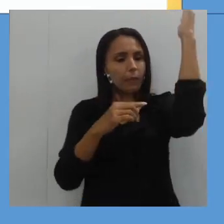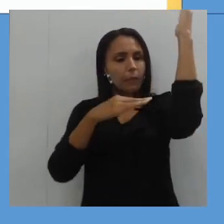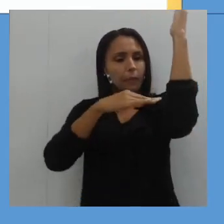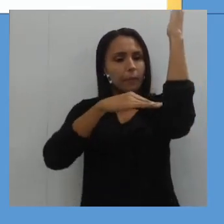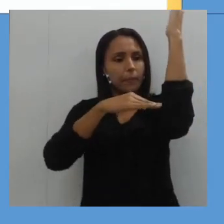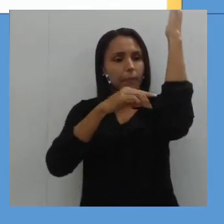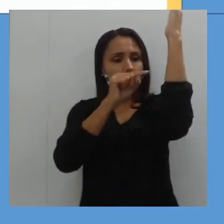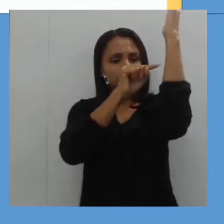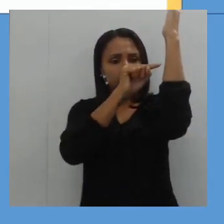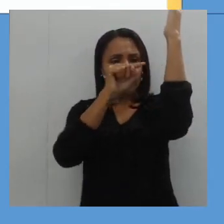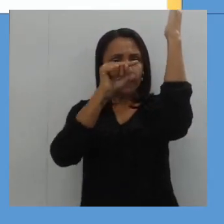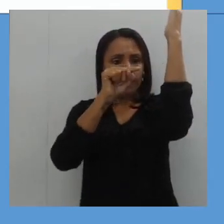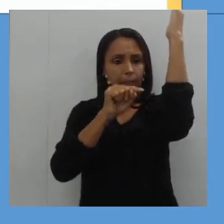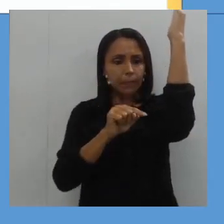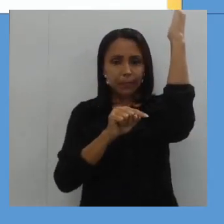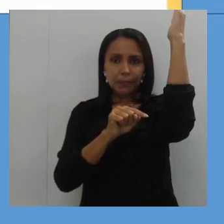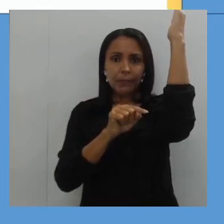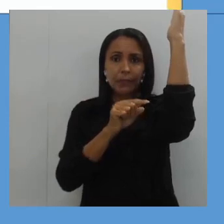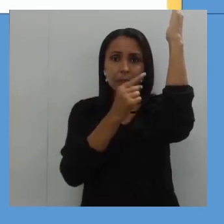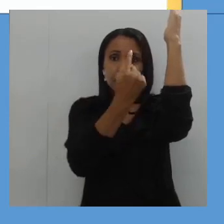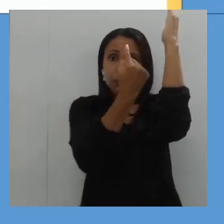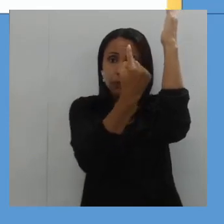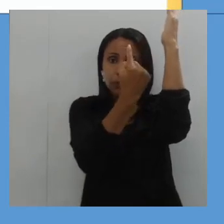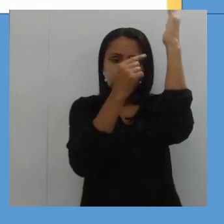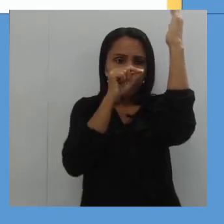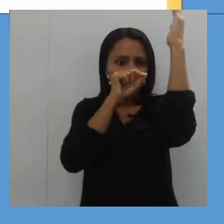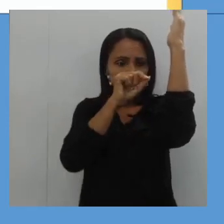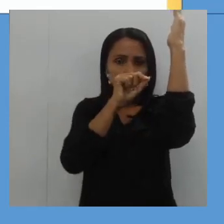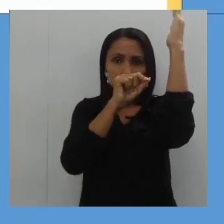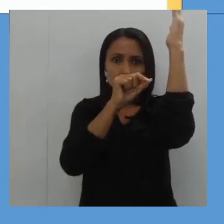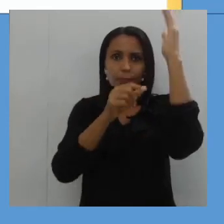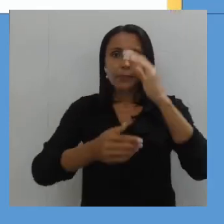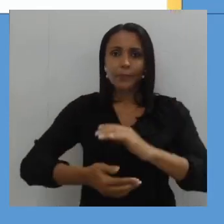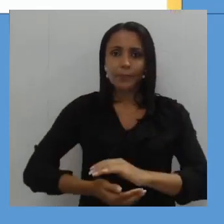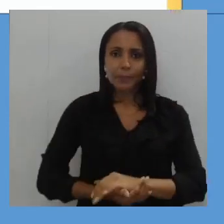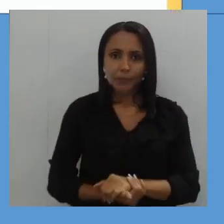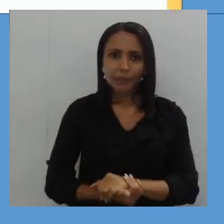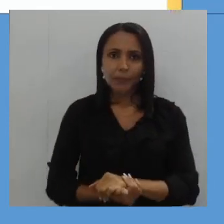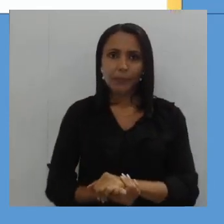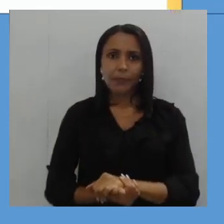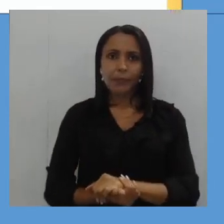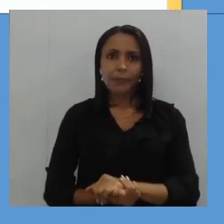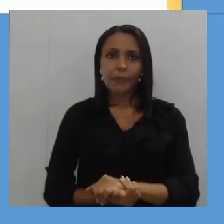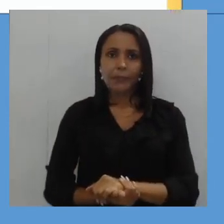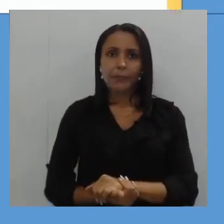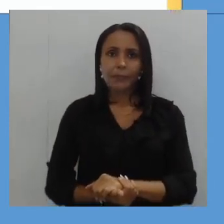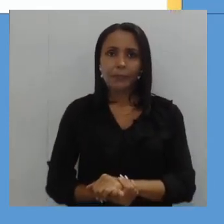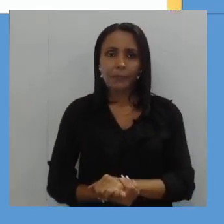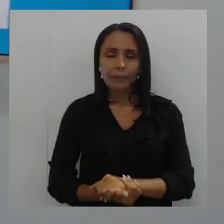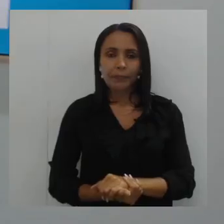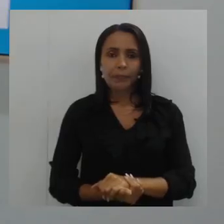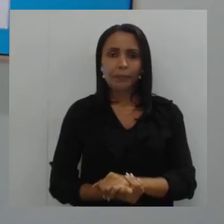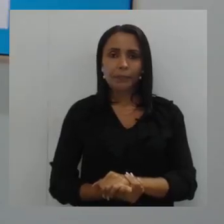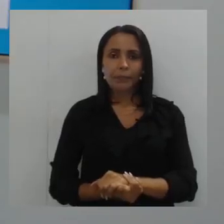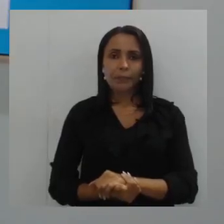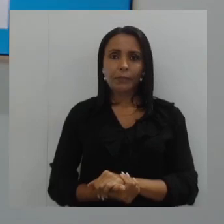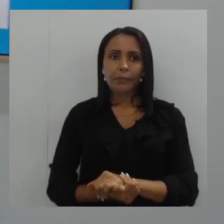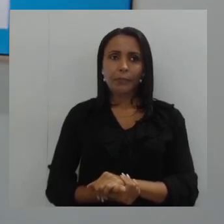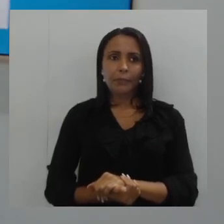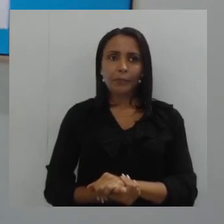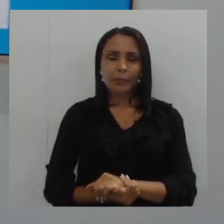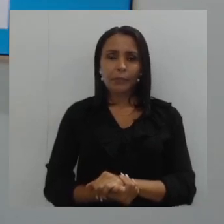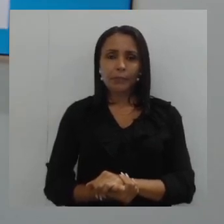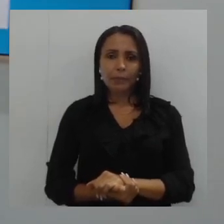vem do X com o 1 que vem do Y. Então, ele marca esse encontro no ponto A. Então, está